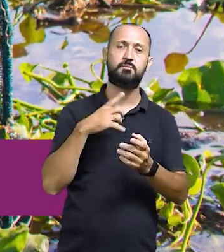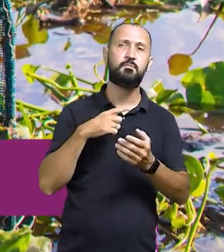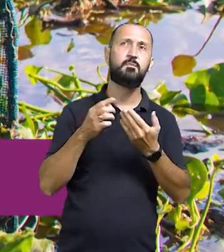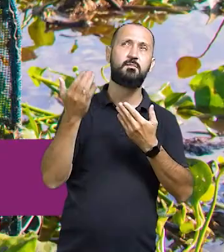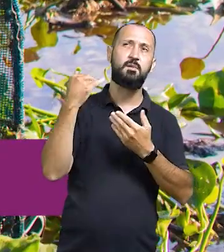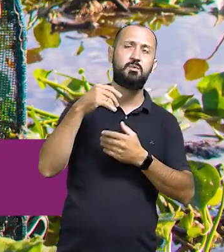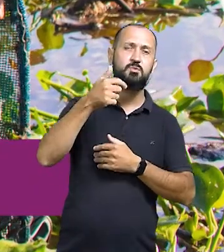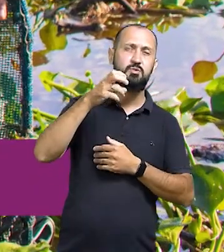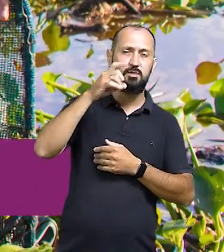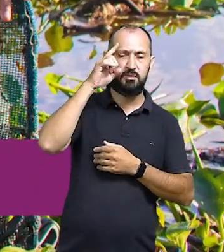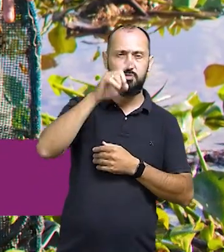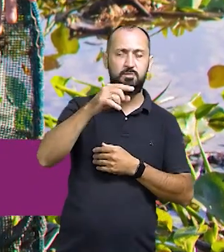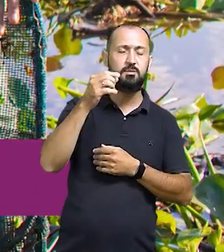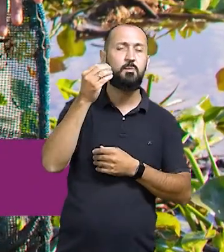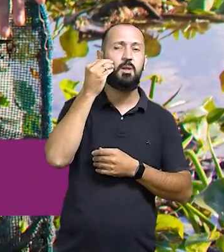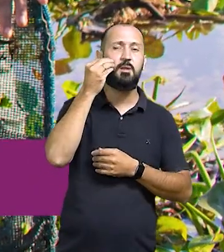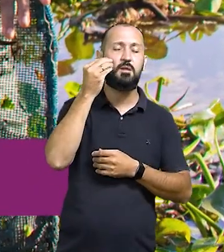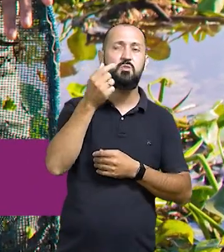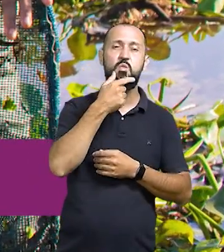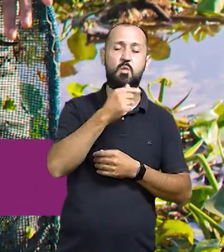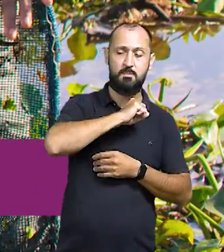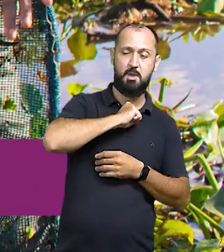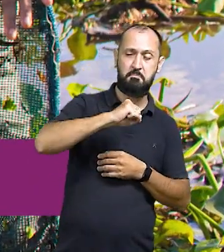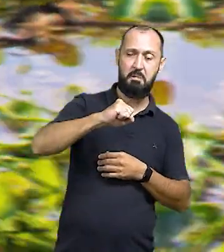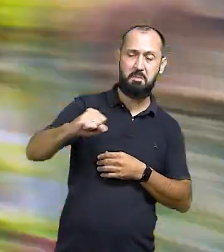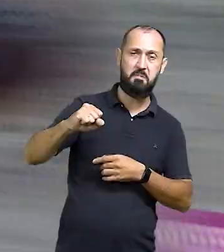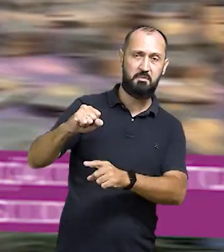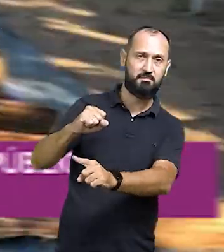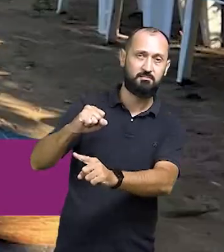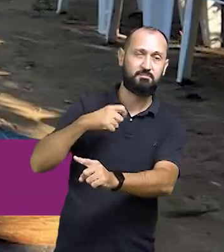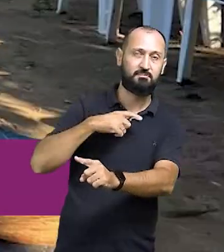exemplo, no caso das políticas públicas para as mulheres,